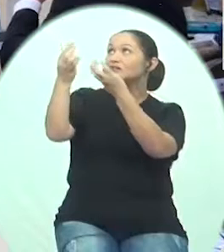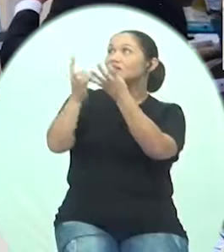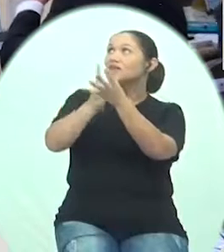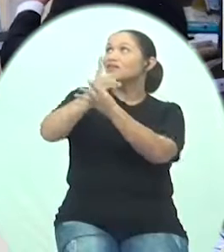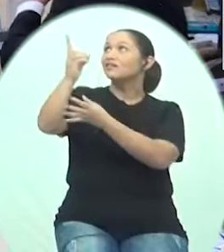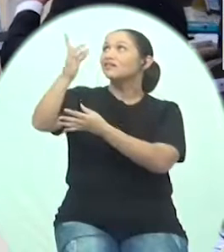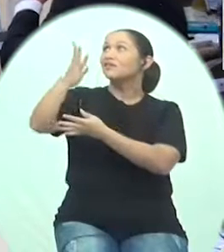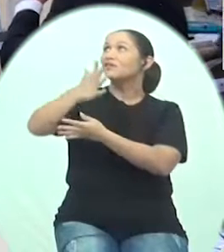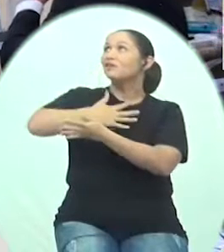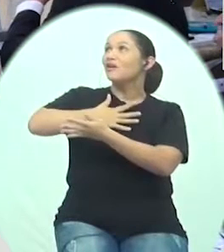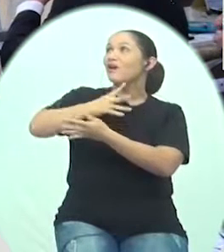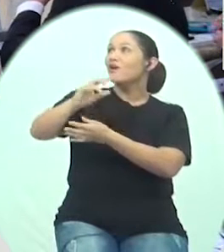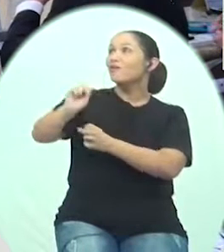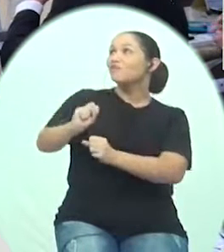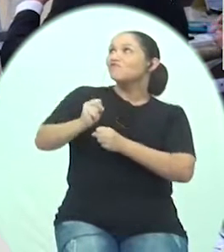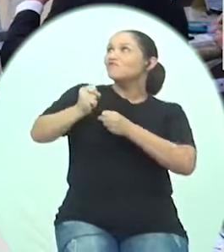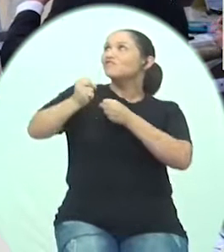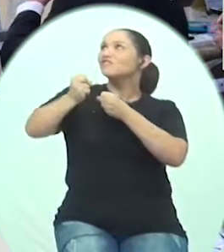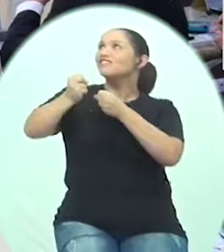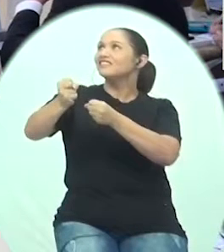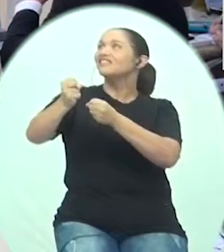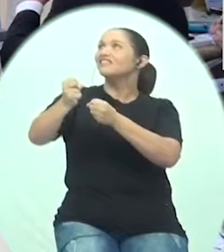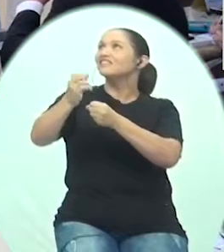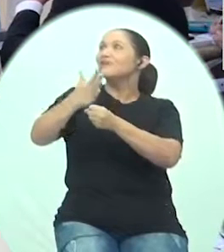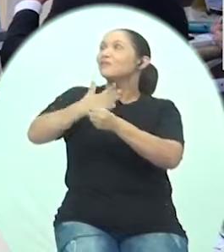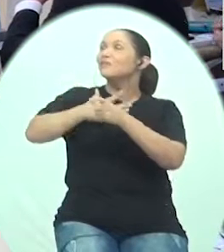fortale e Nele